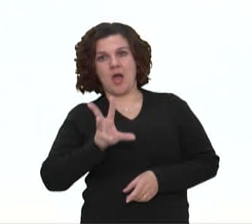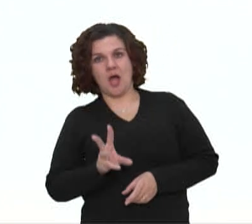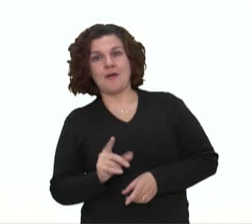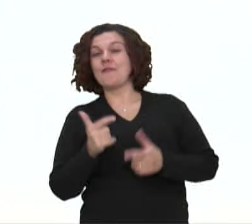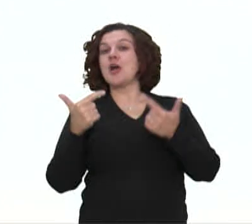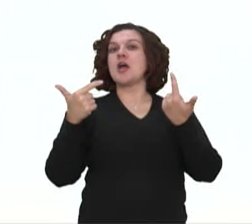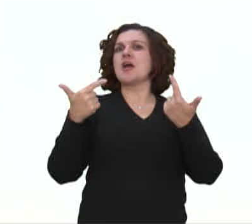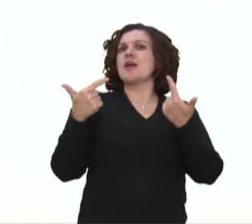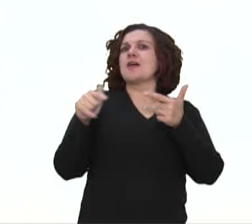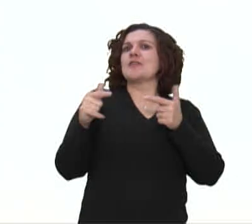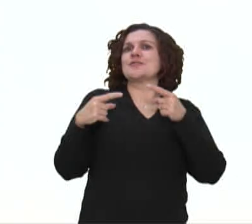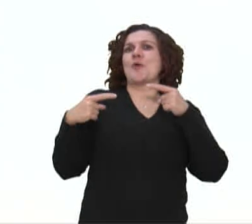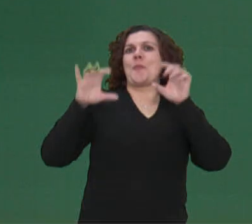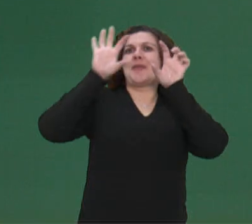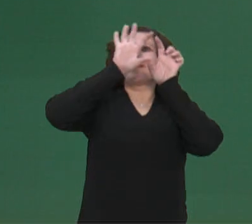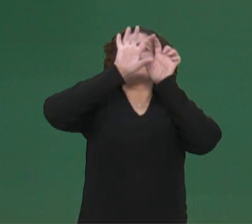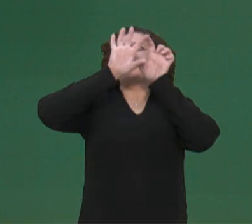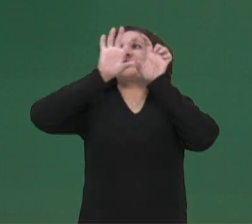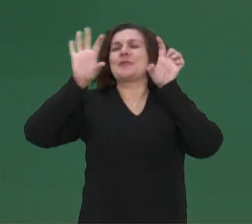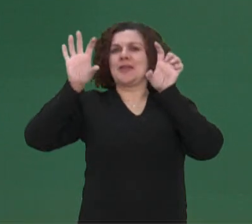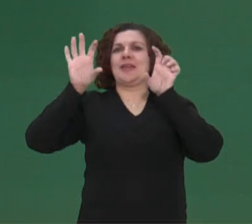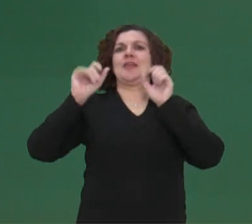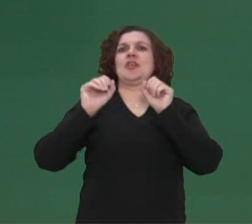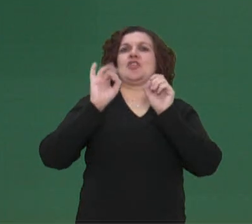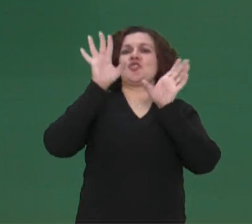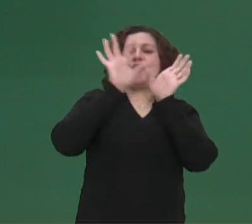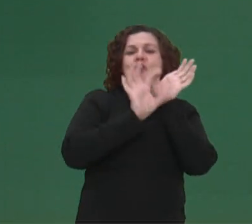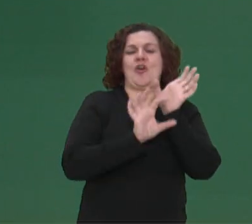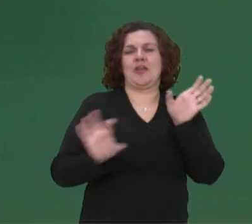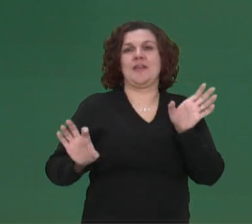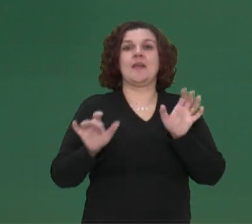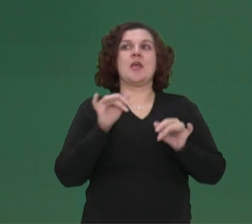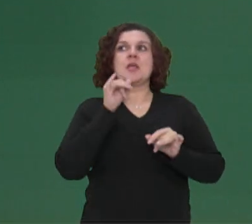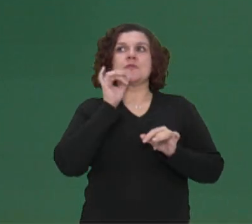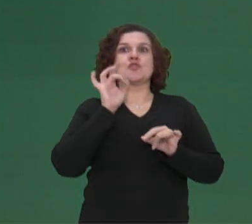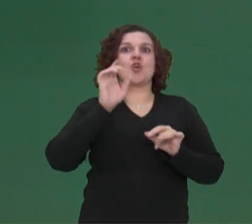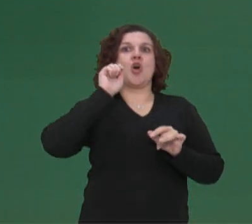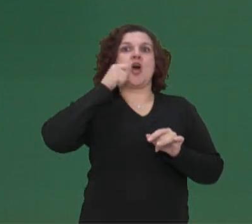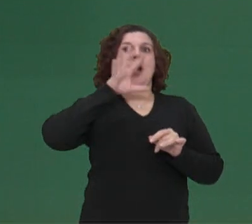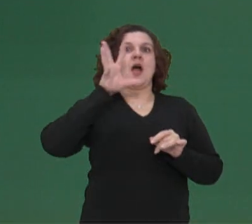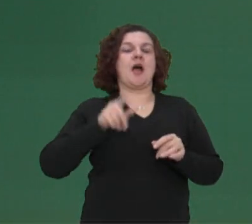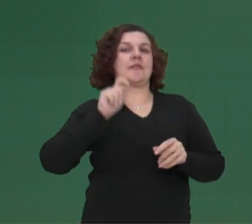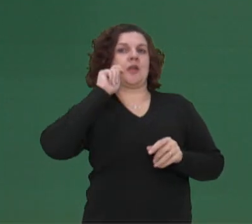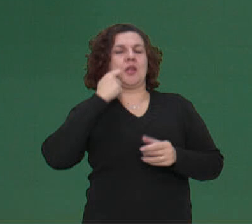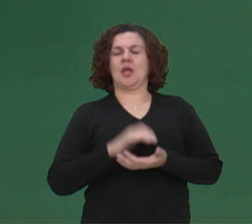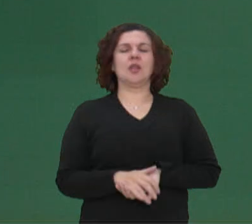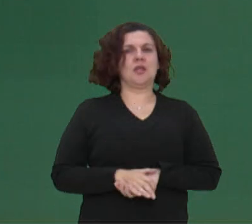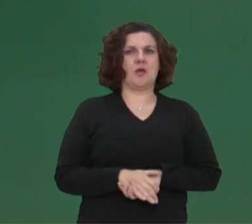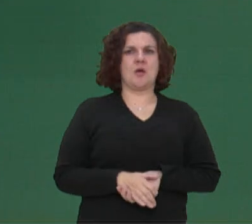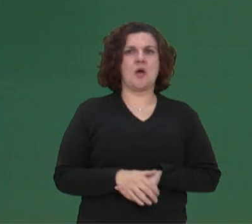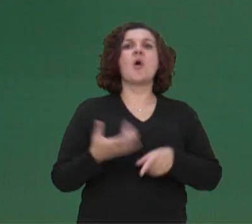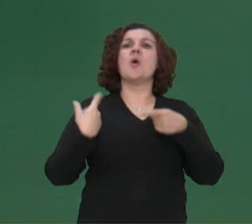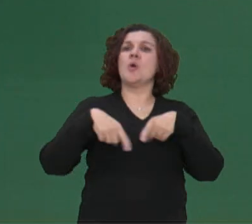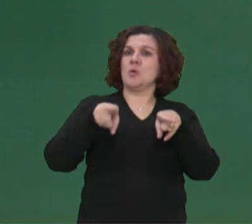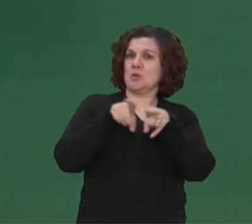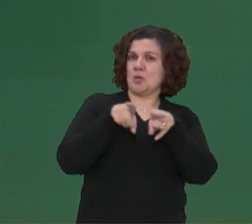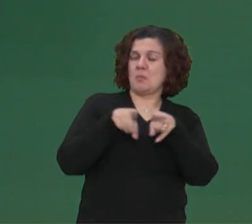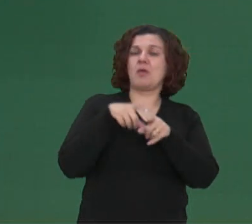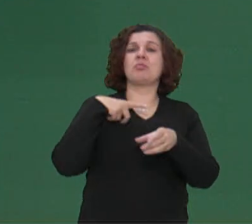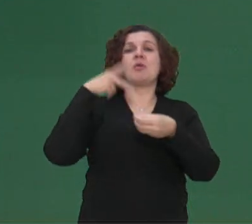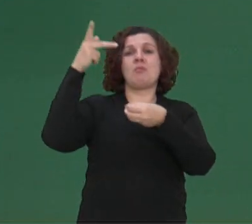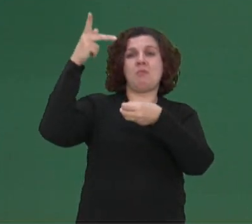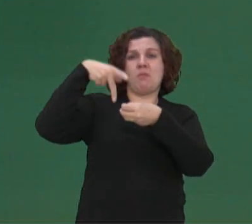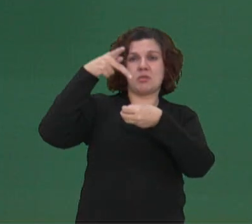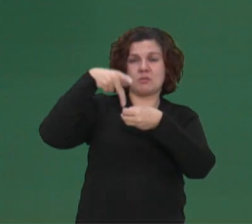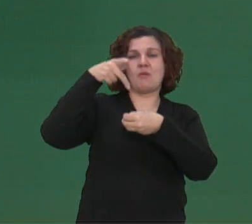conflito específico na parte da África negra, vamos supor, mas ocorre também na África branca, onde tem muito petróleo,